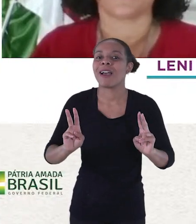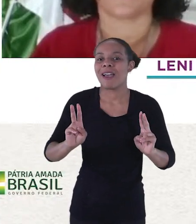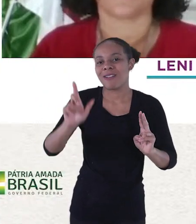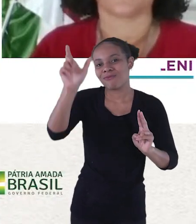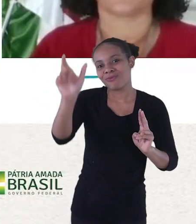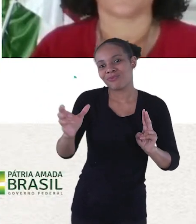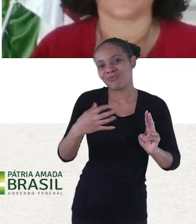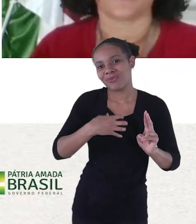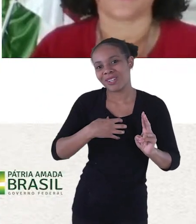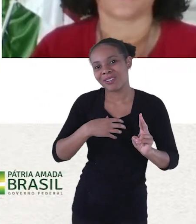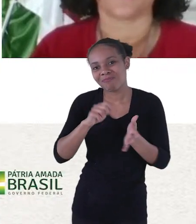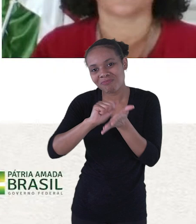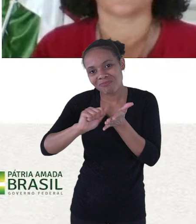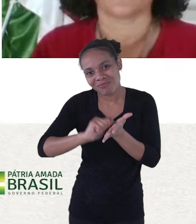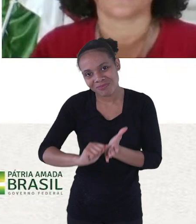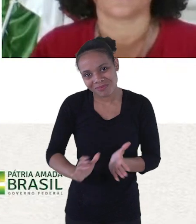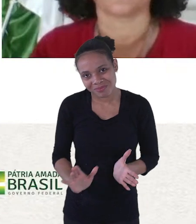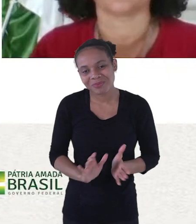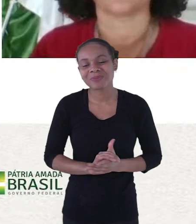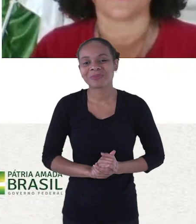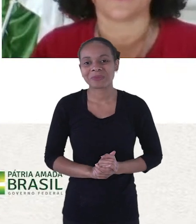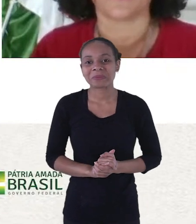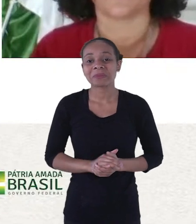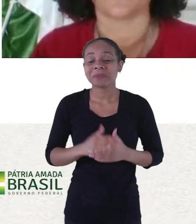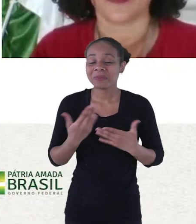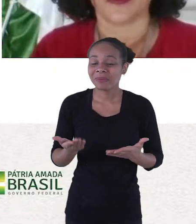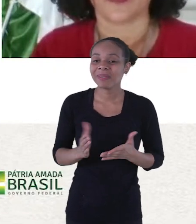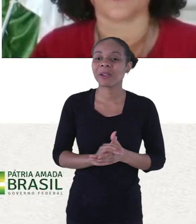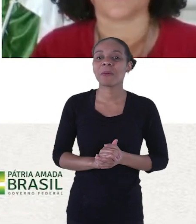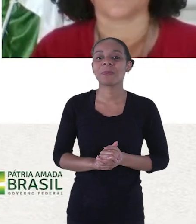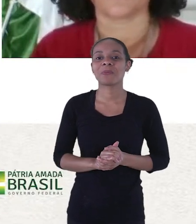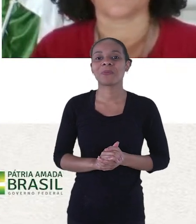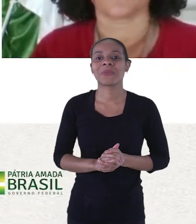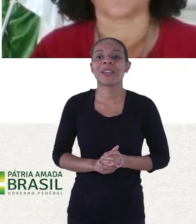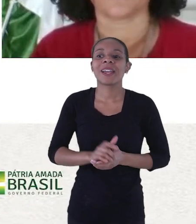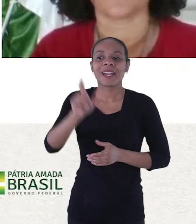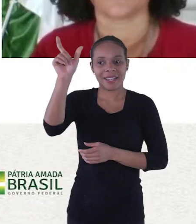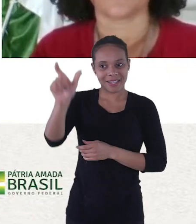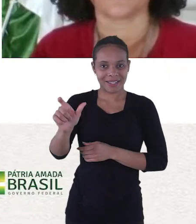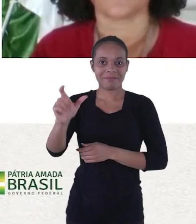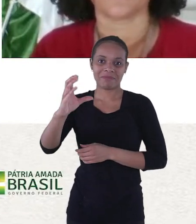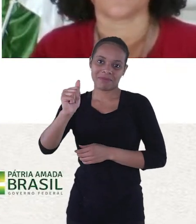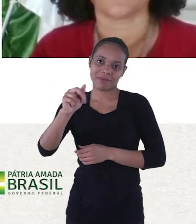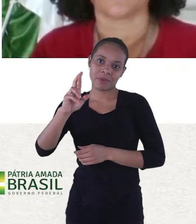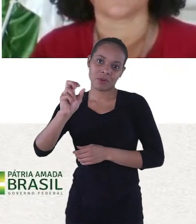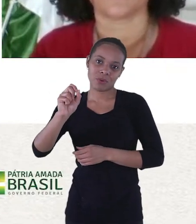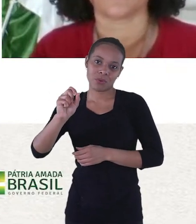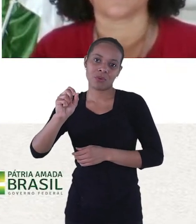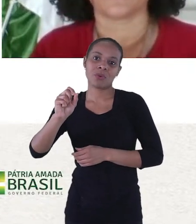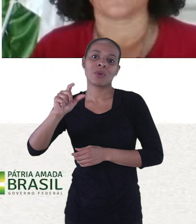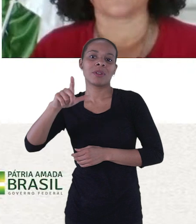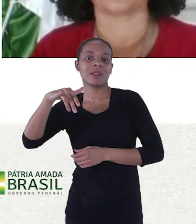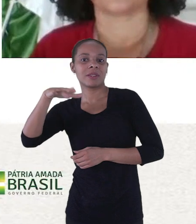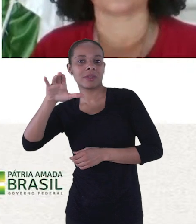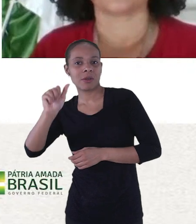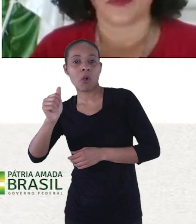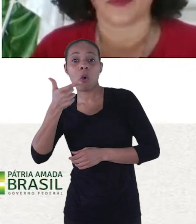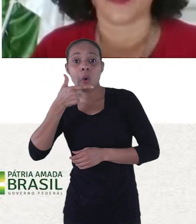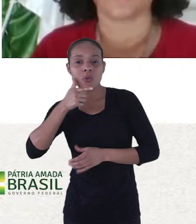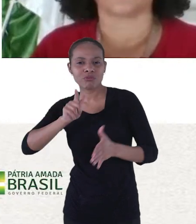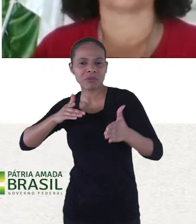dessa periferia, desse confinamento, desse muro. Então a Carolina ela consegue atravessar esse